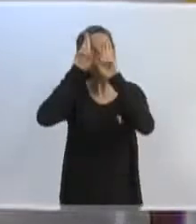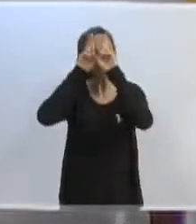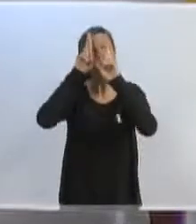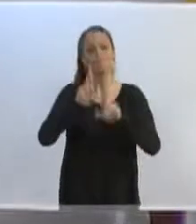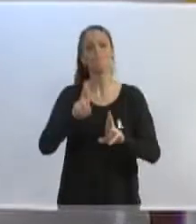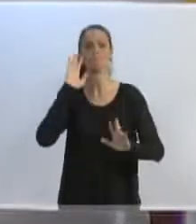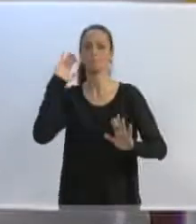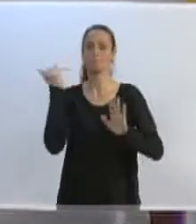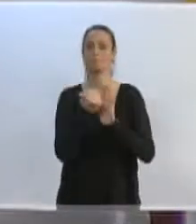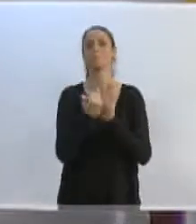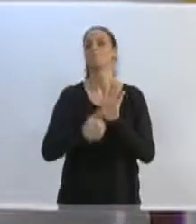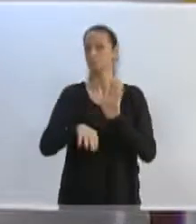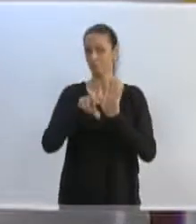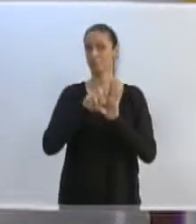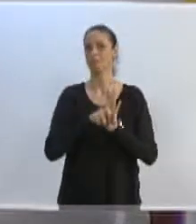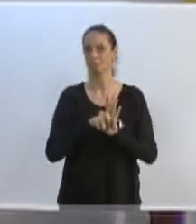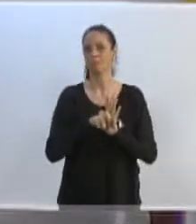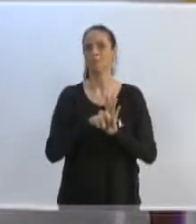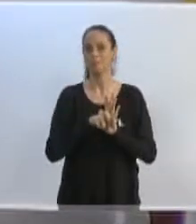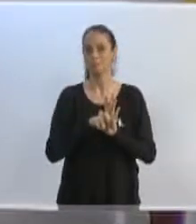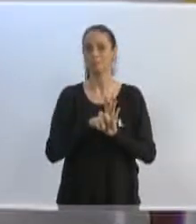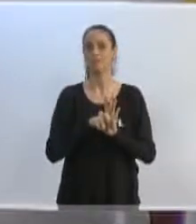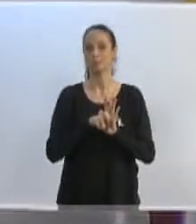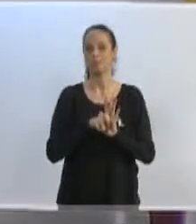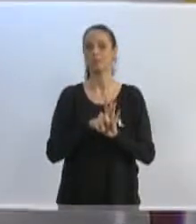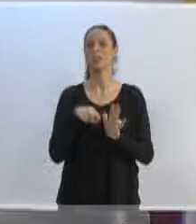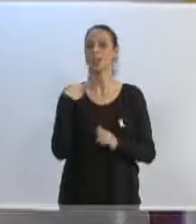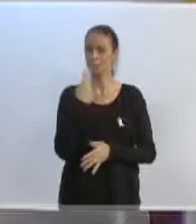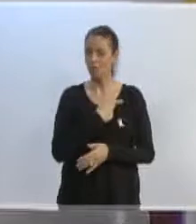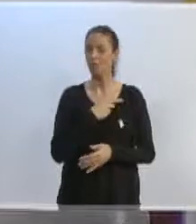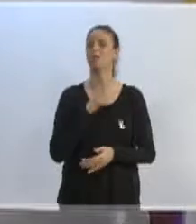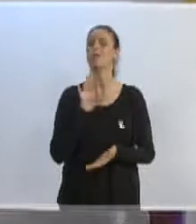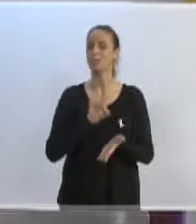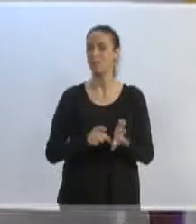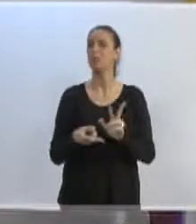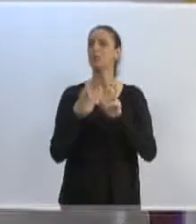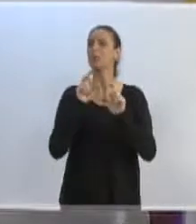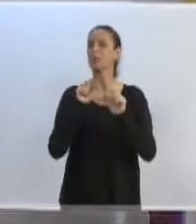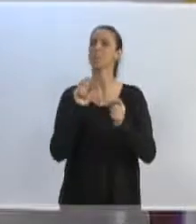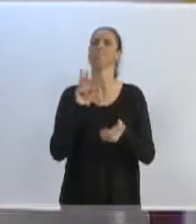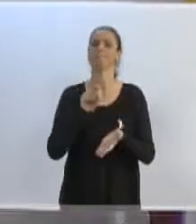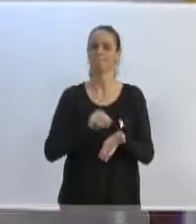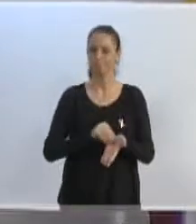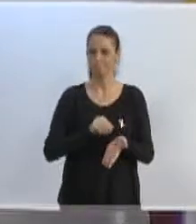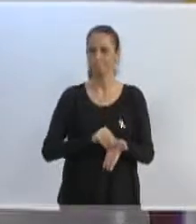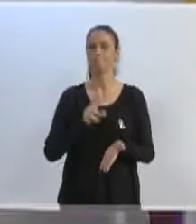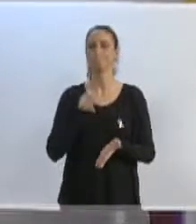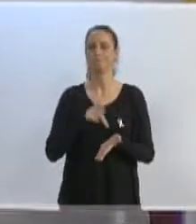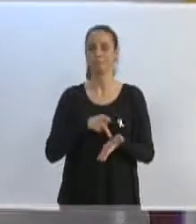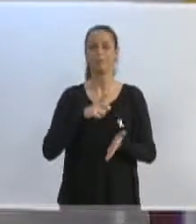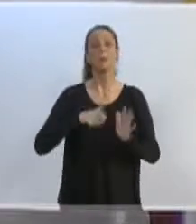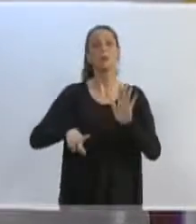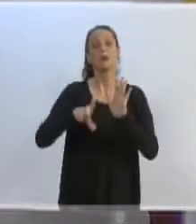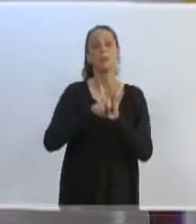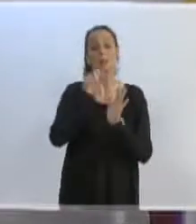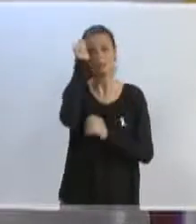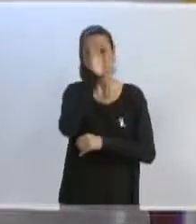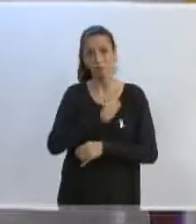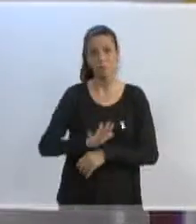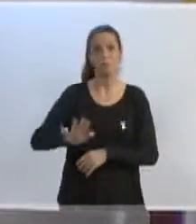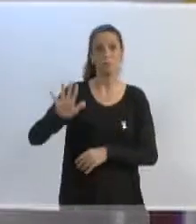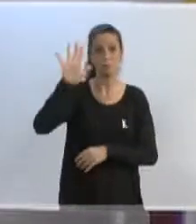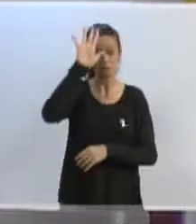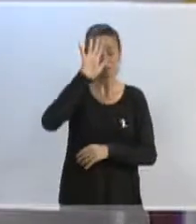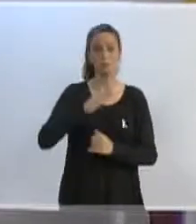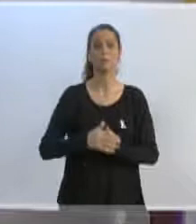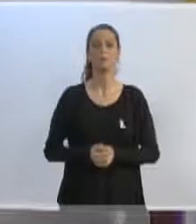às leis. E, nisso, nós estamos muito carentes, muito mesmo. Existe uma lei nacional